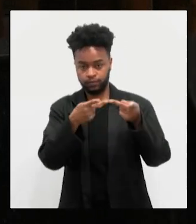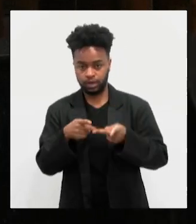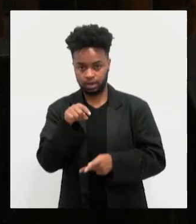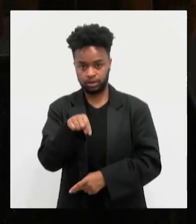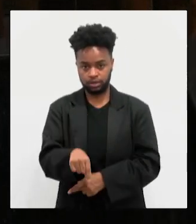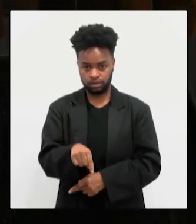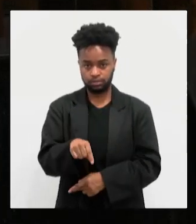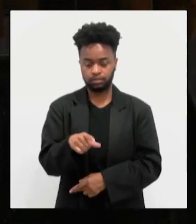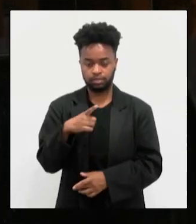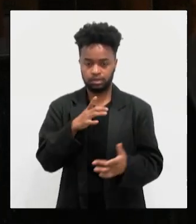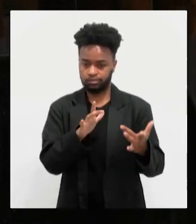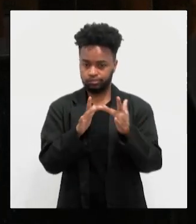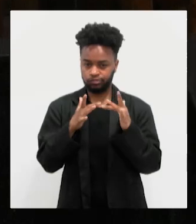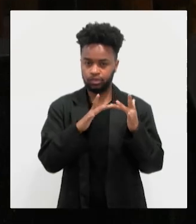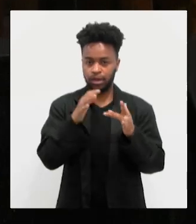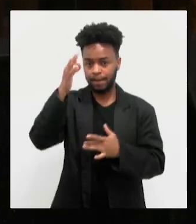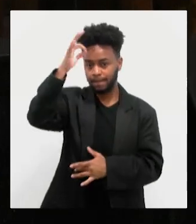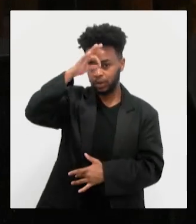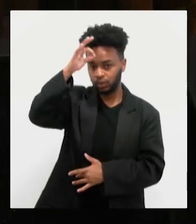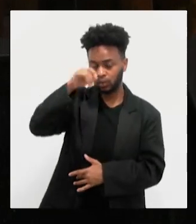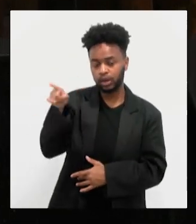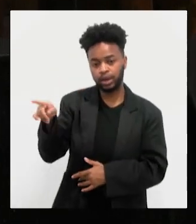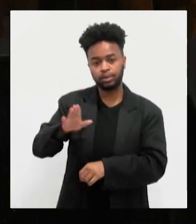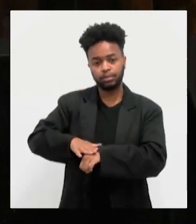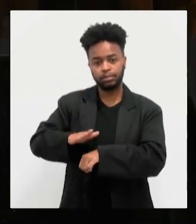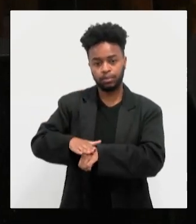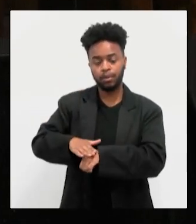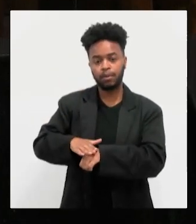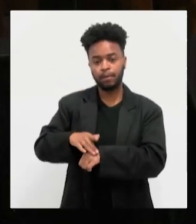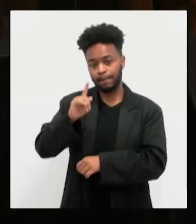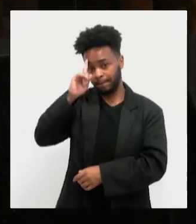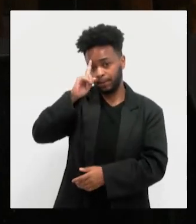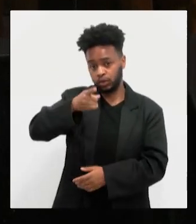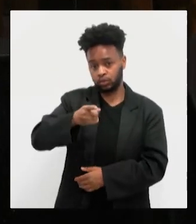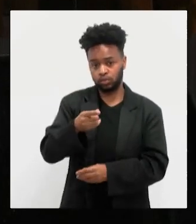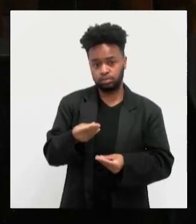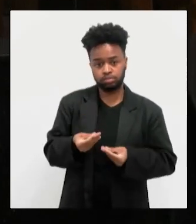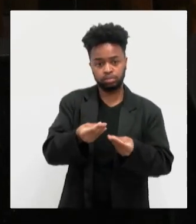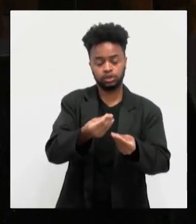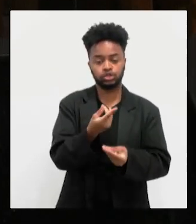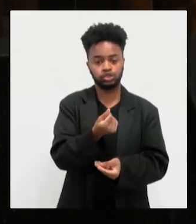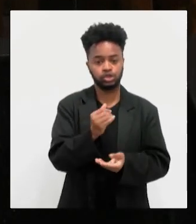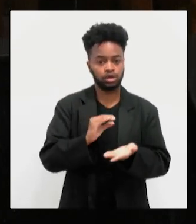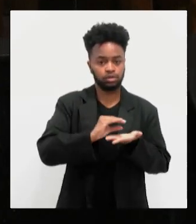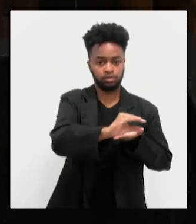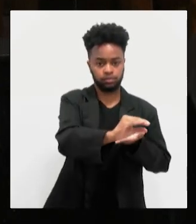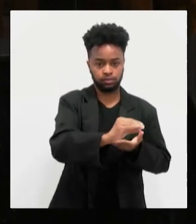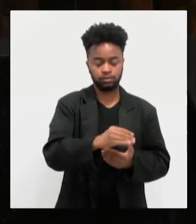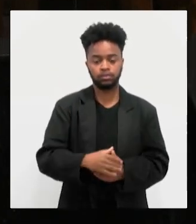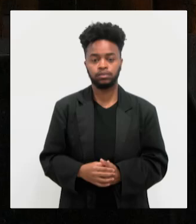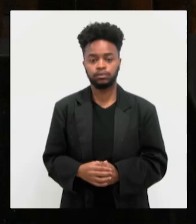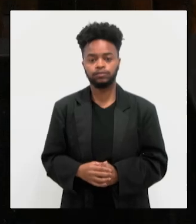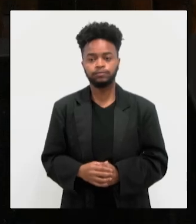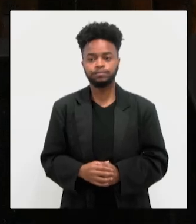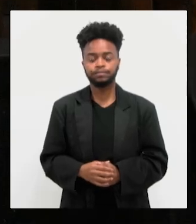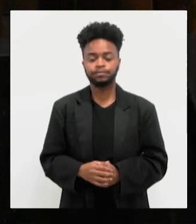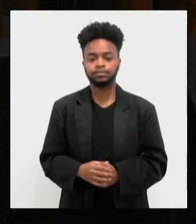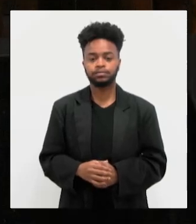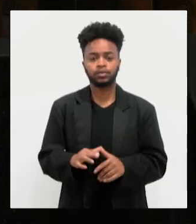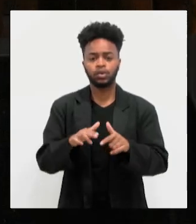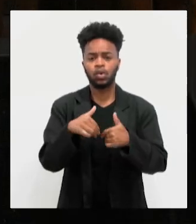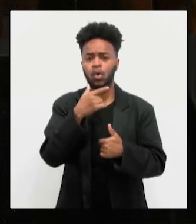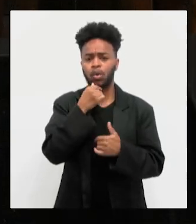naquele conchavo lá de Peru, que ele mandou dar dinheiro para ela, através daquele